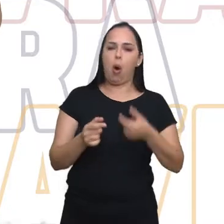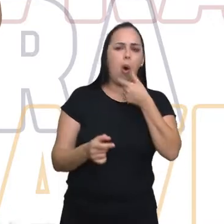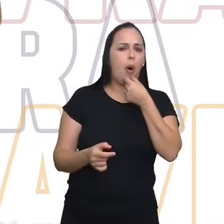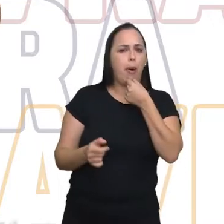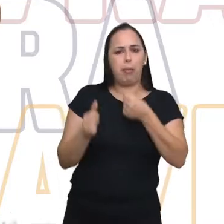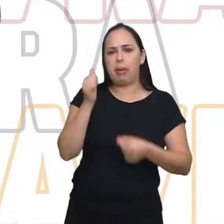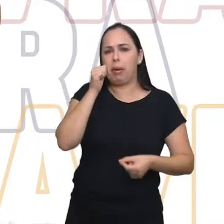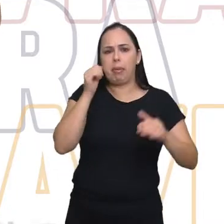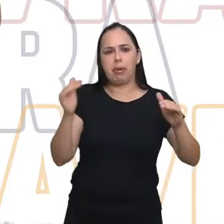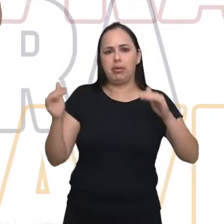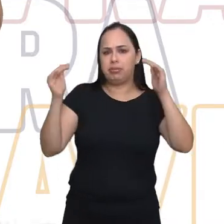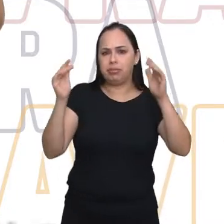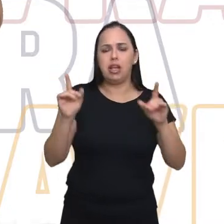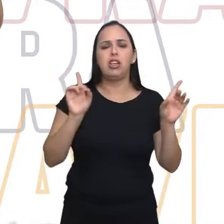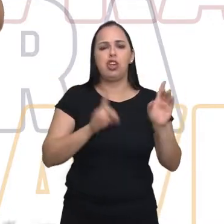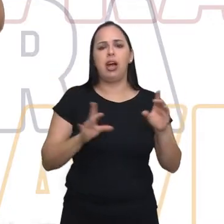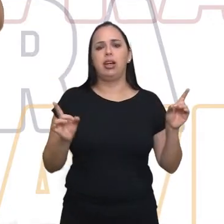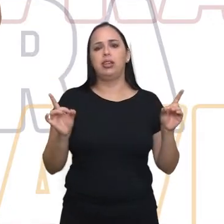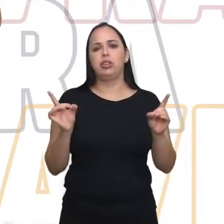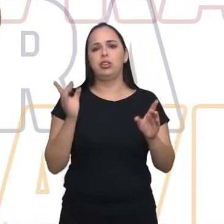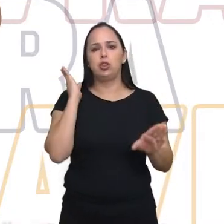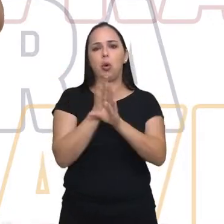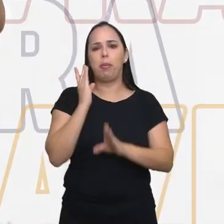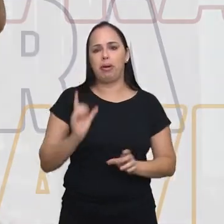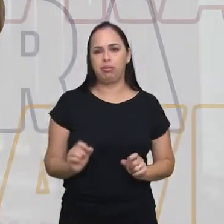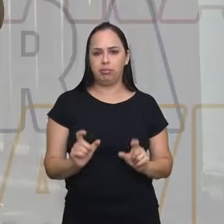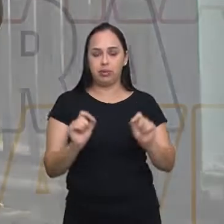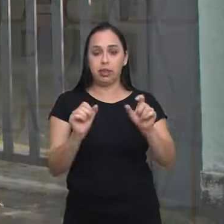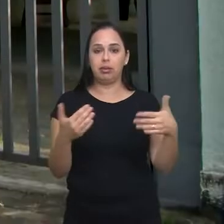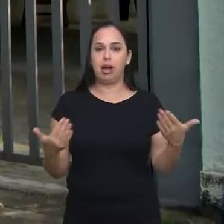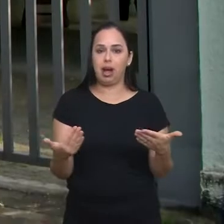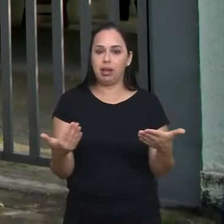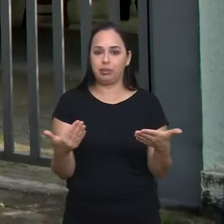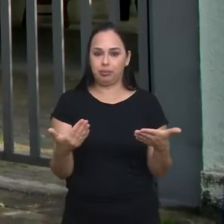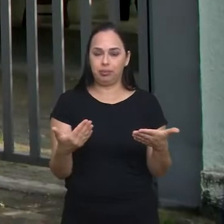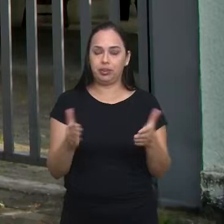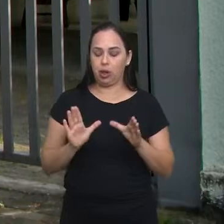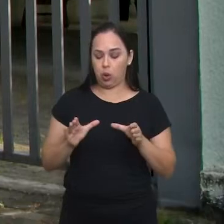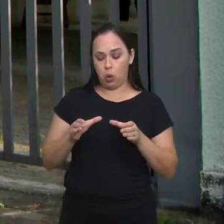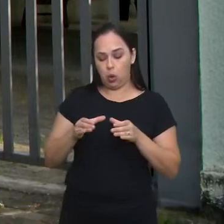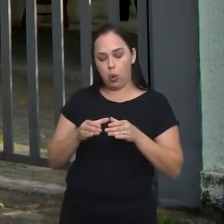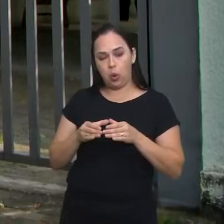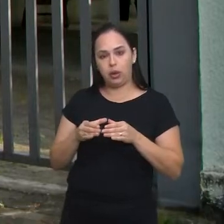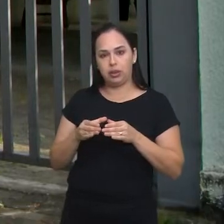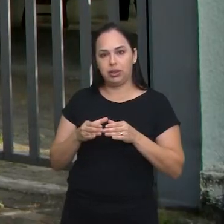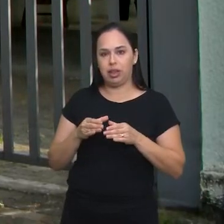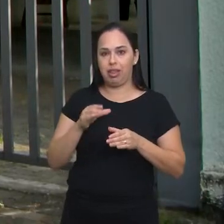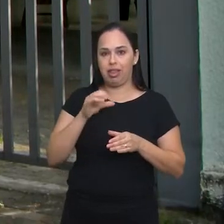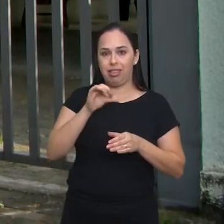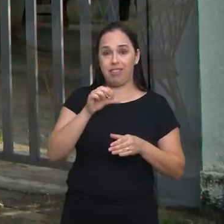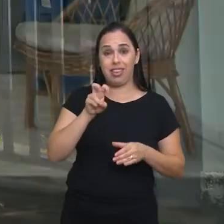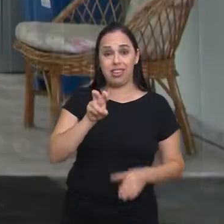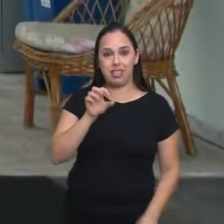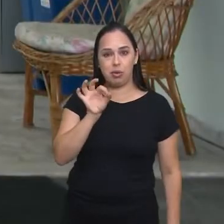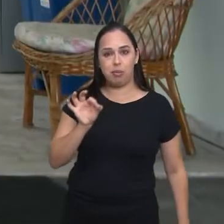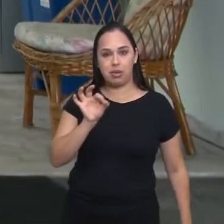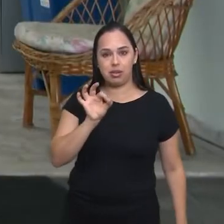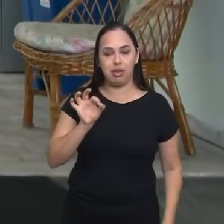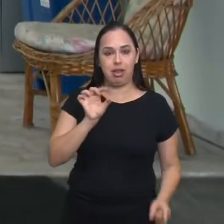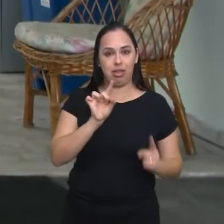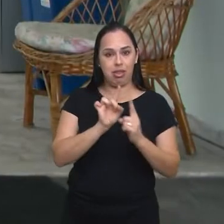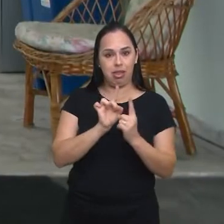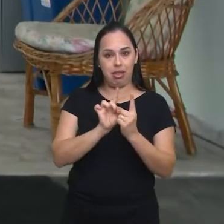atendemos homens e mulheres adultos com diagnóstico de câncer. Atualmente, o grupo está com 95%